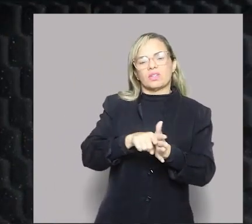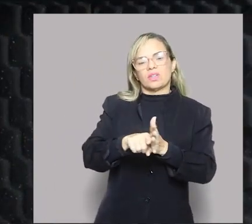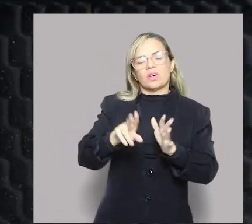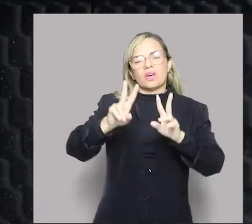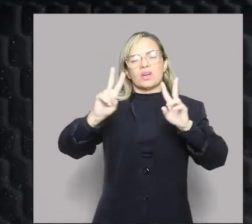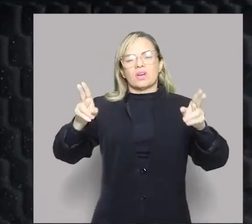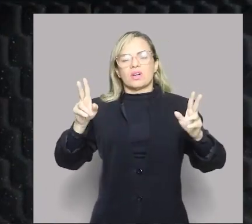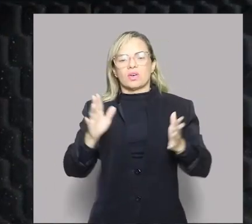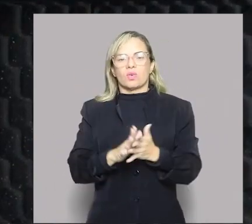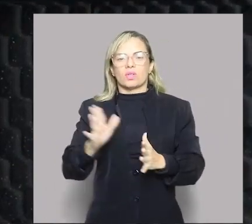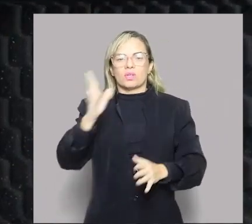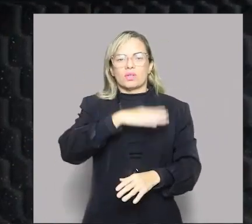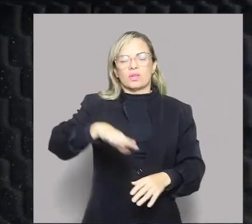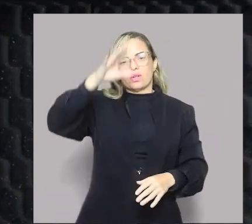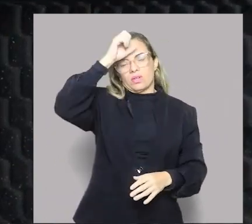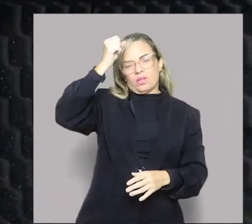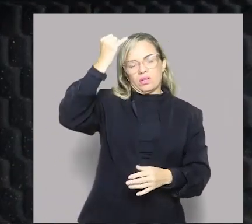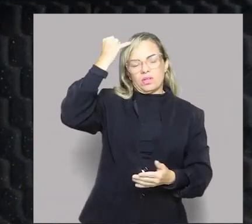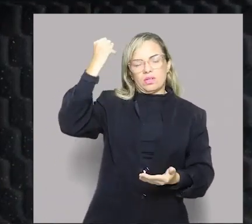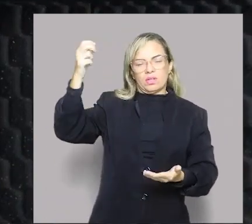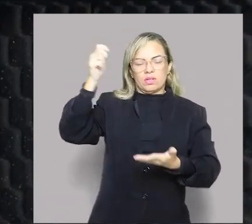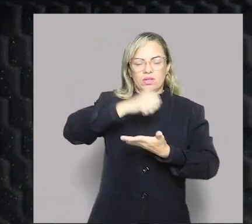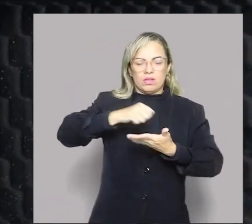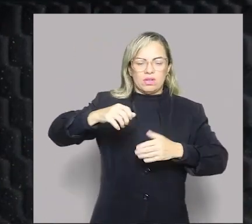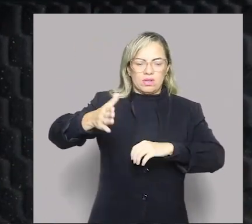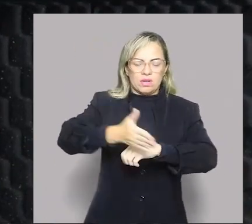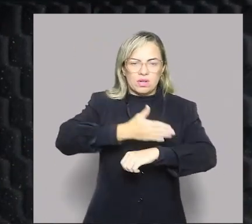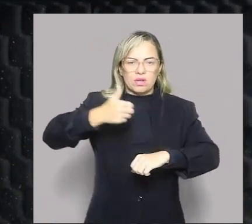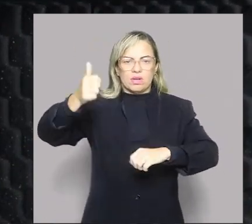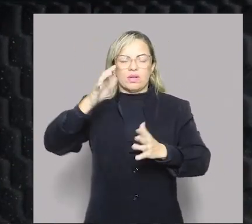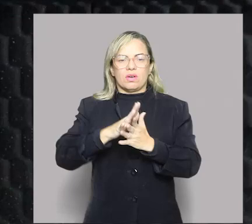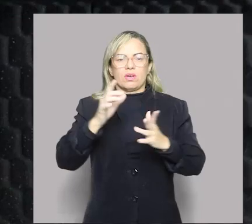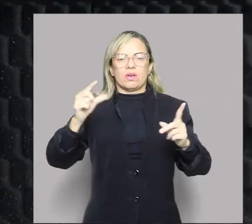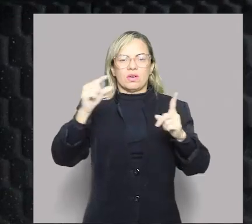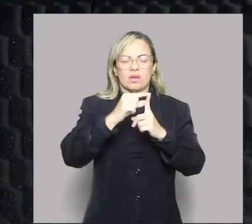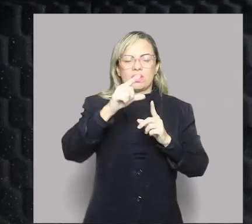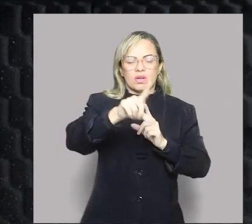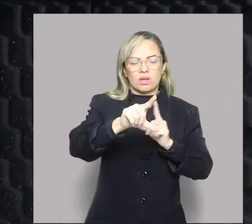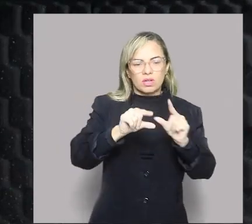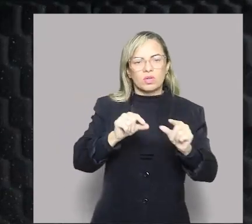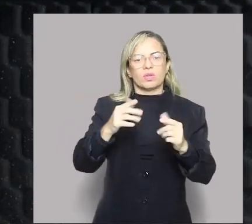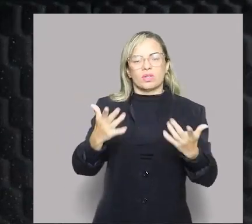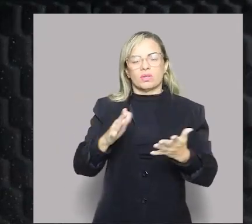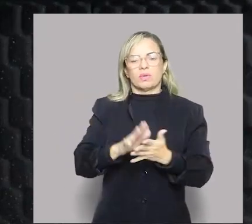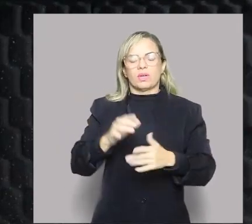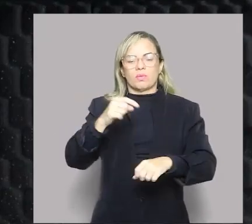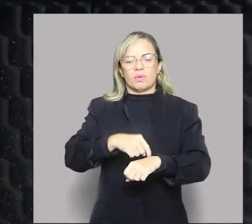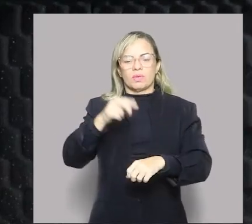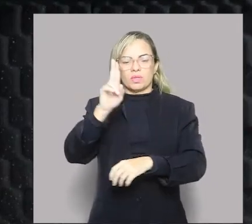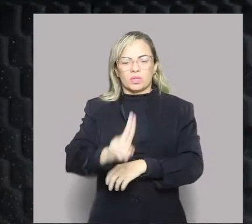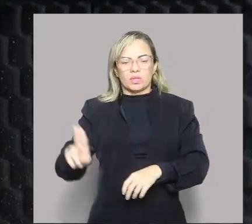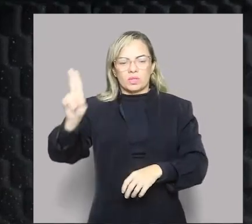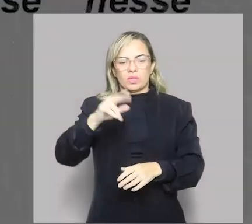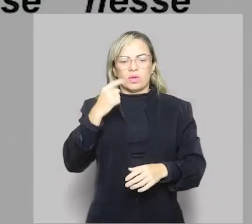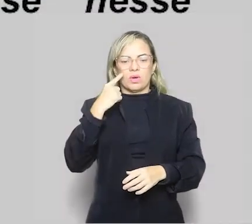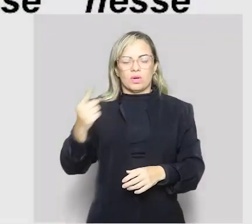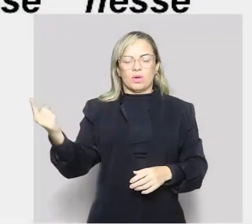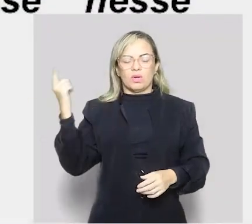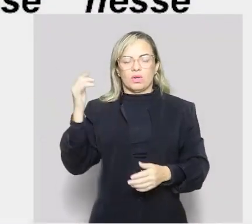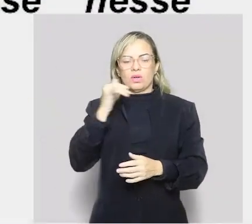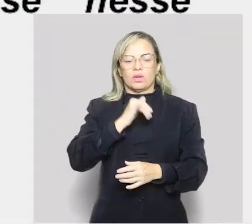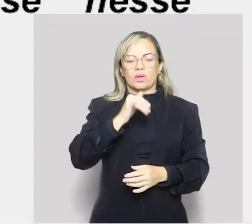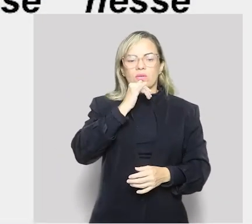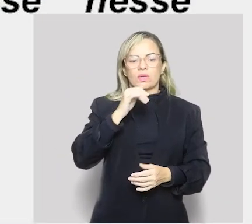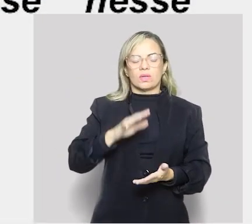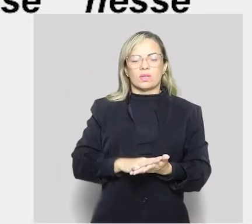transpor essa ideia com as melhores palavras que você eleger para o momento, tá certo? Olha esse exemplo aqui, ó.